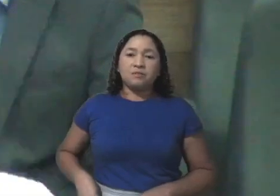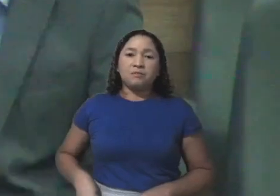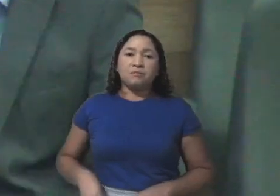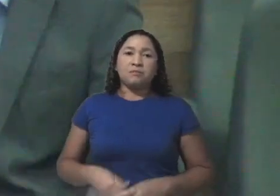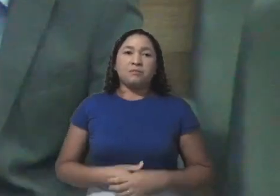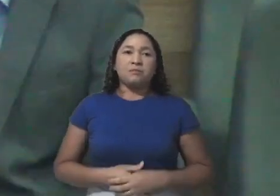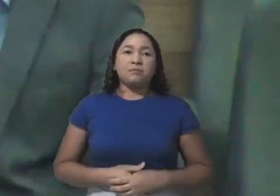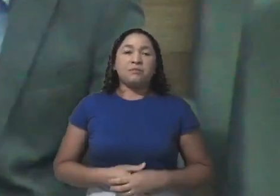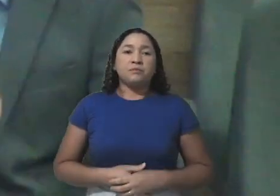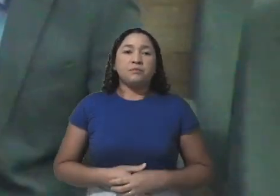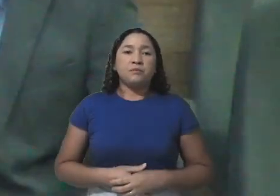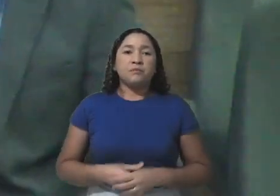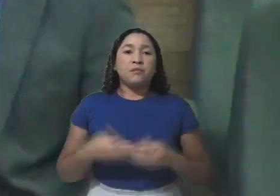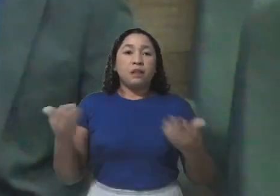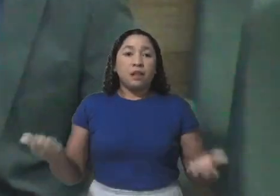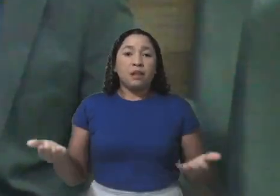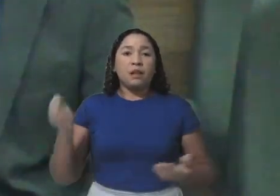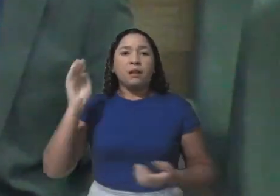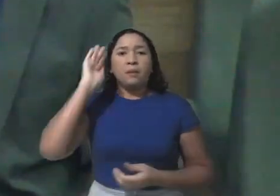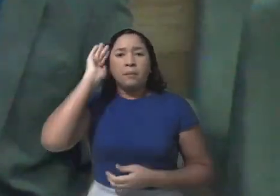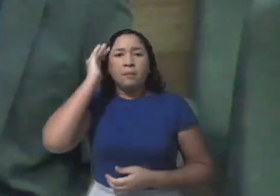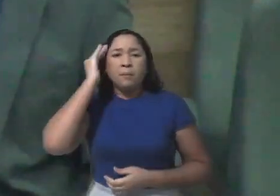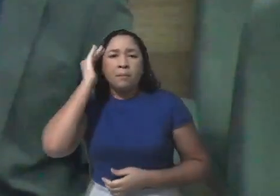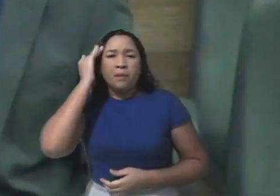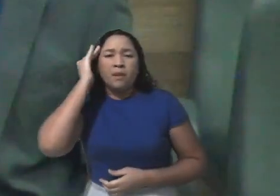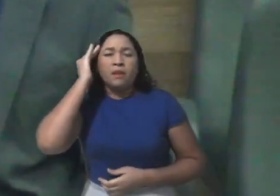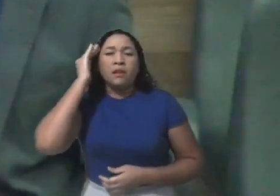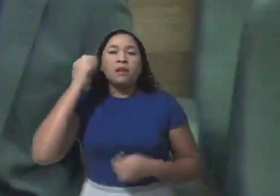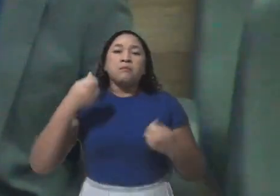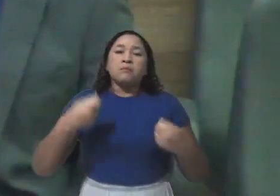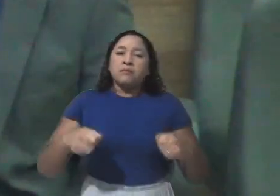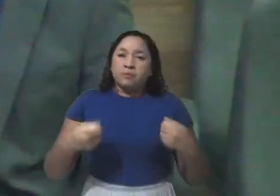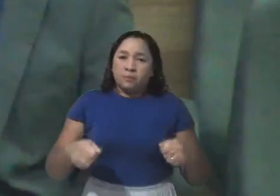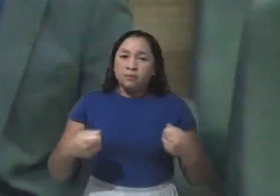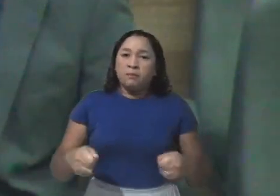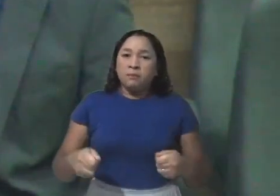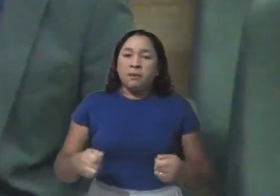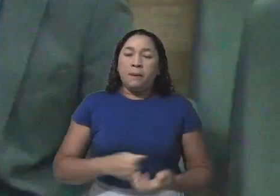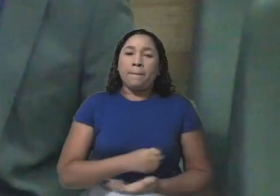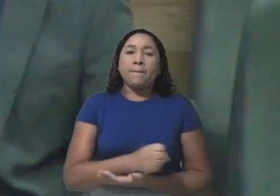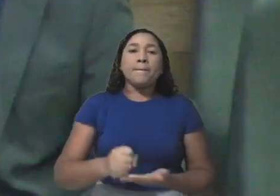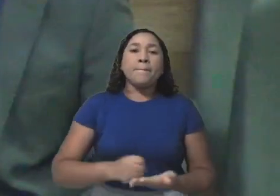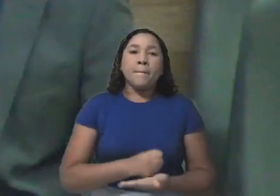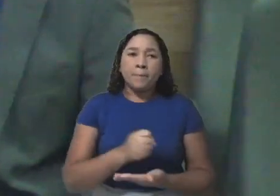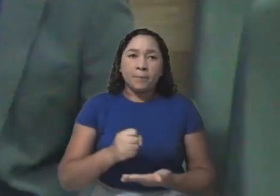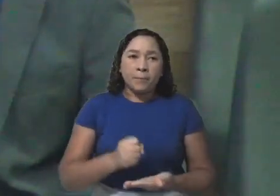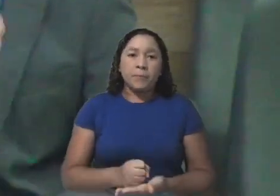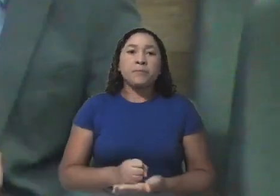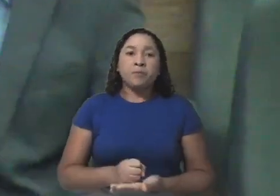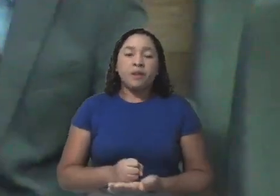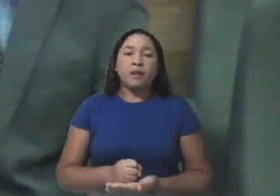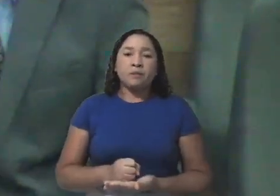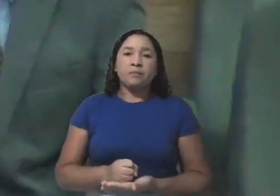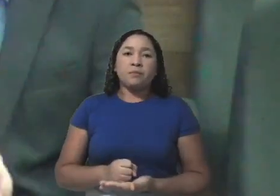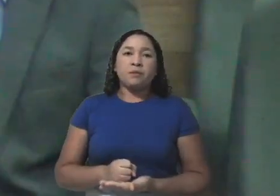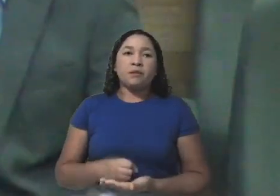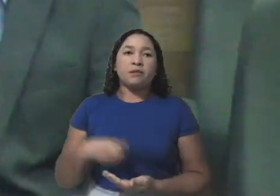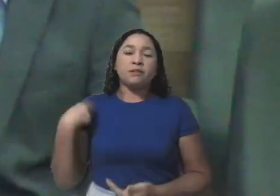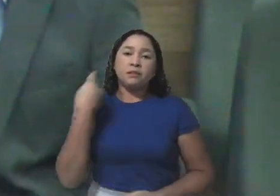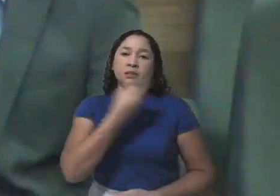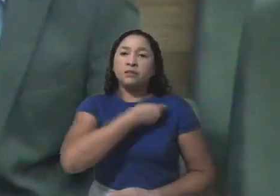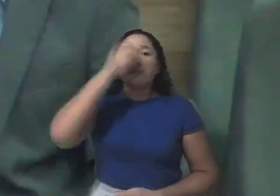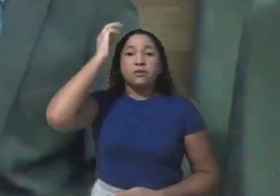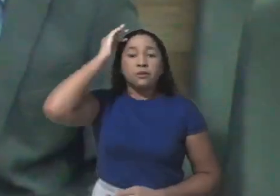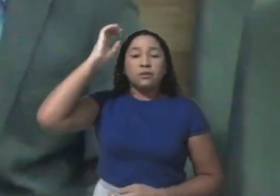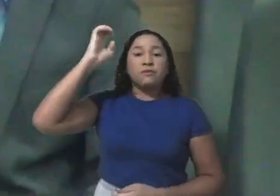para que possamos entender a base do nosso credo, sobre essas doutrinas, a base da nossa crença,